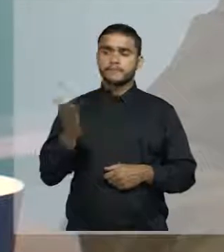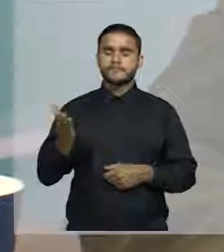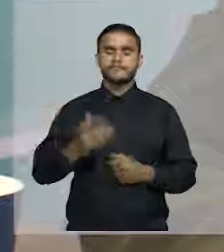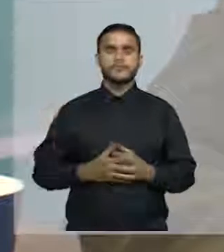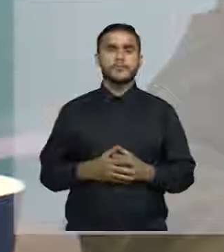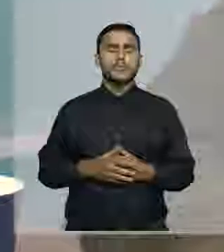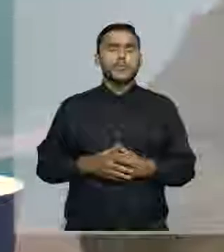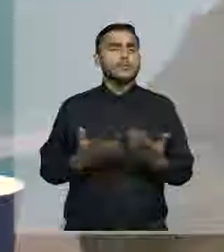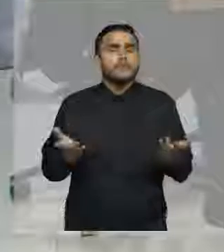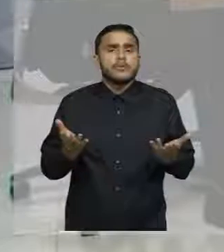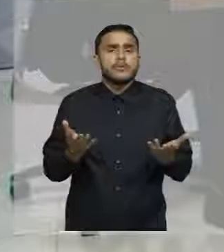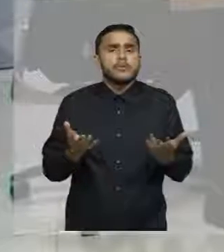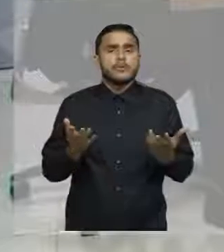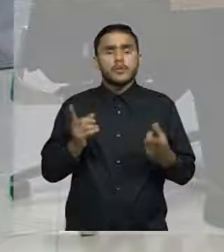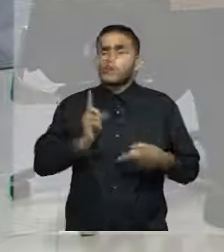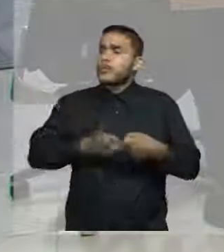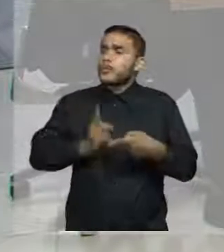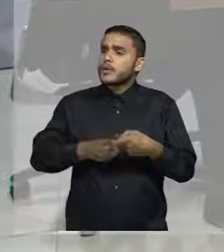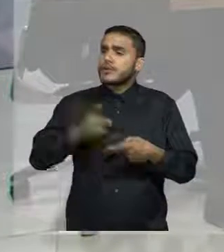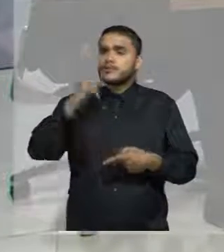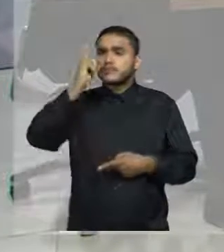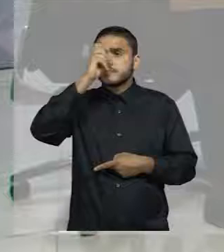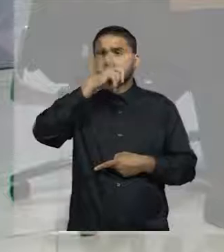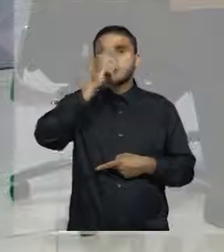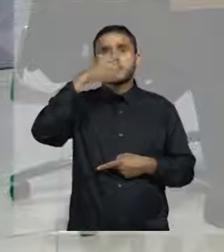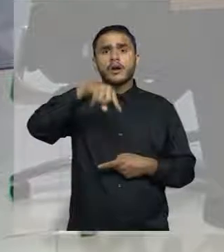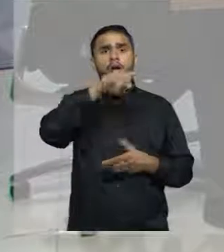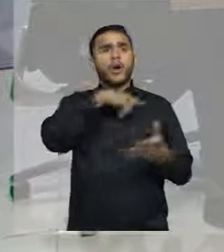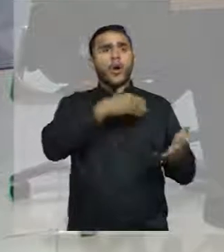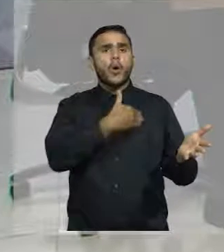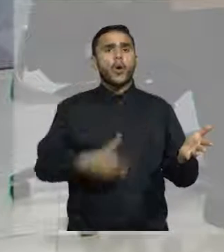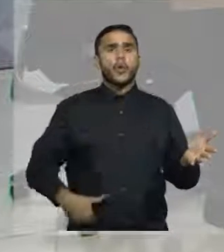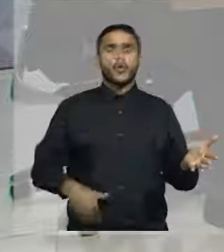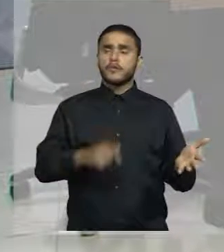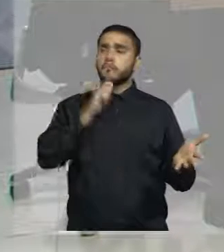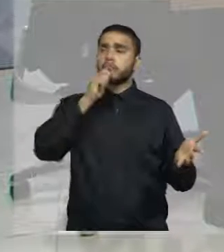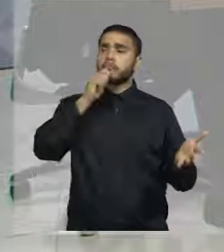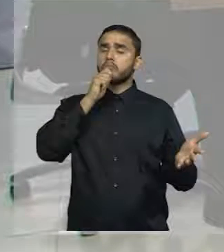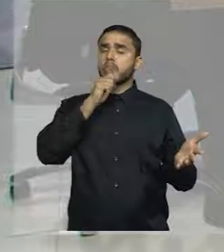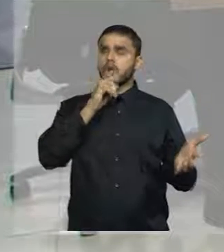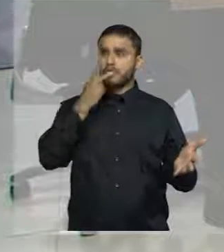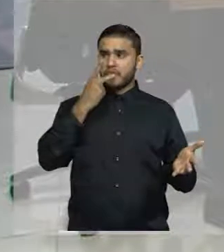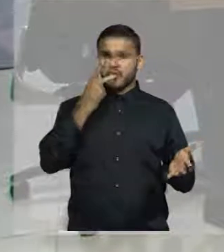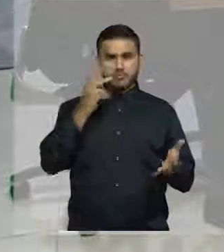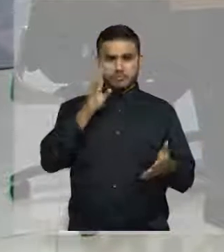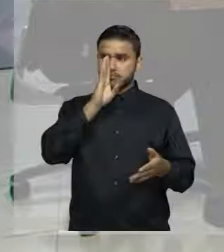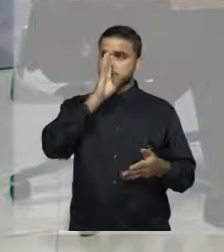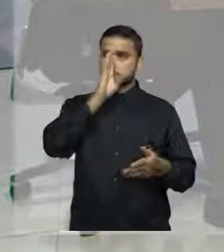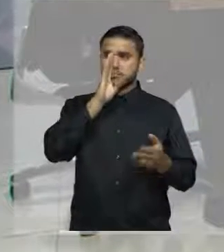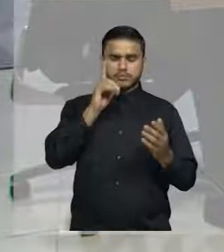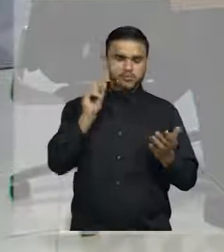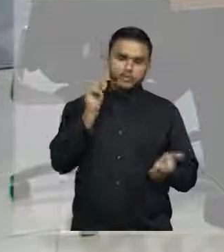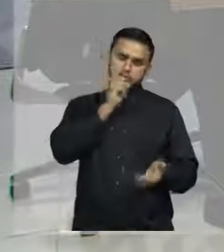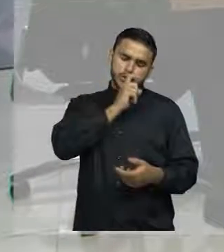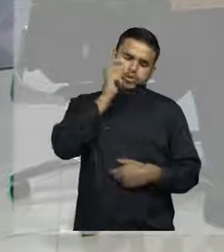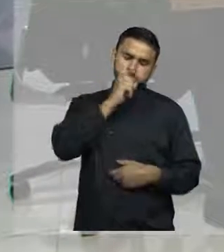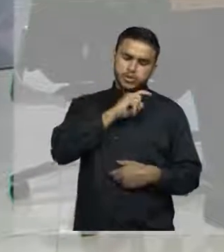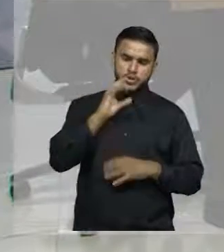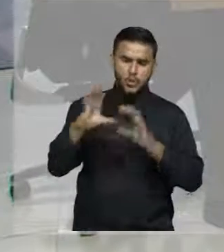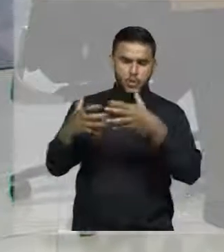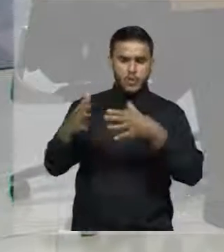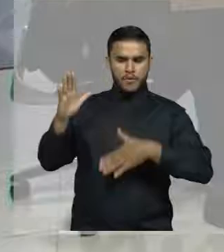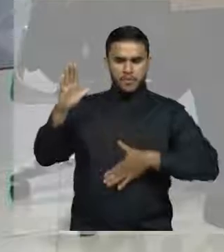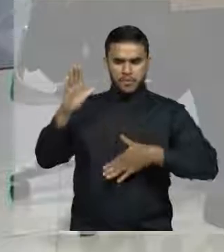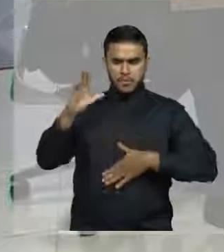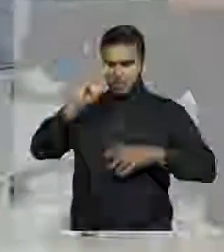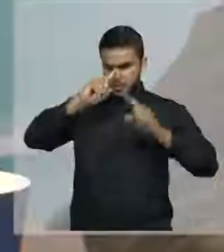é a dificuldade? Por que as autoridades, por que o Estado insiste em negar fatos tão evidentes como